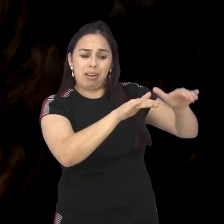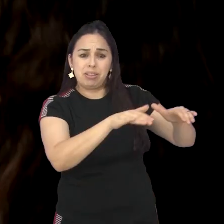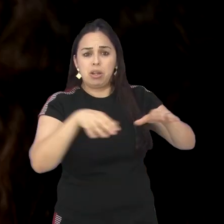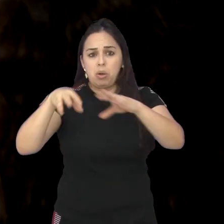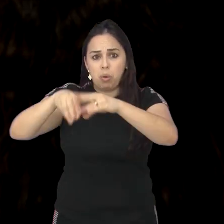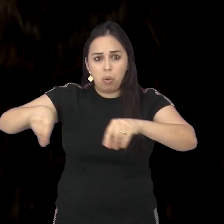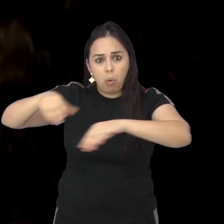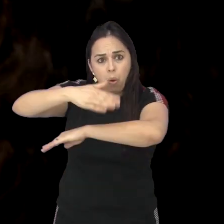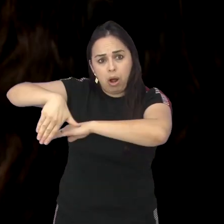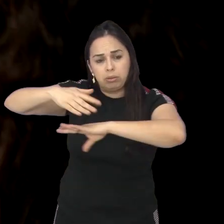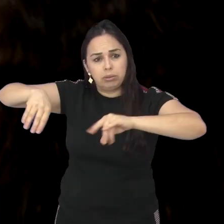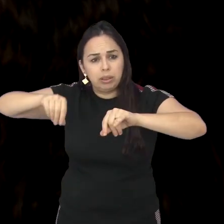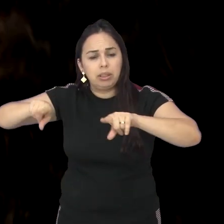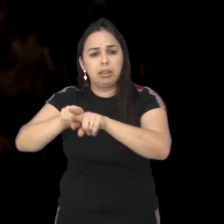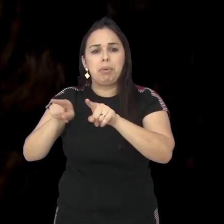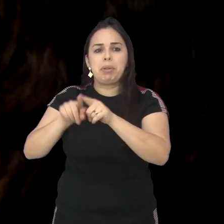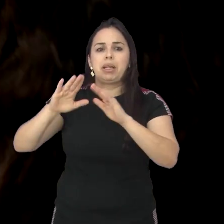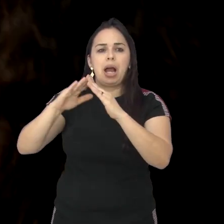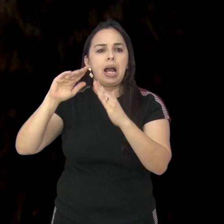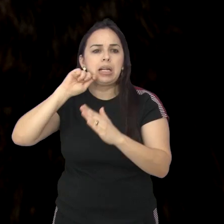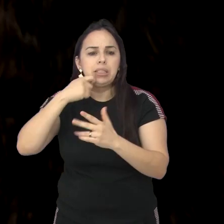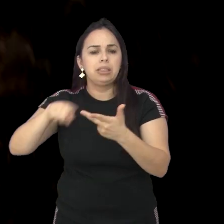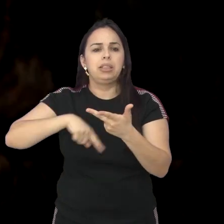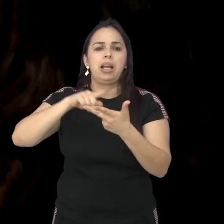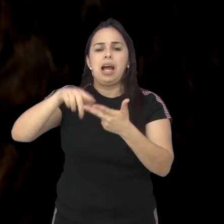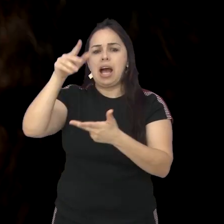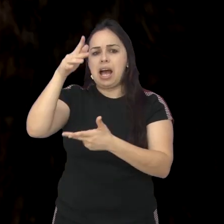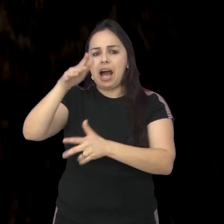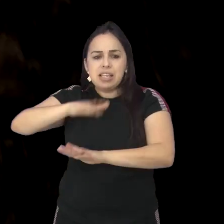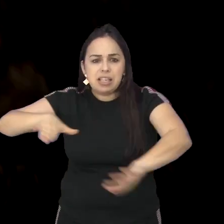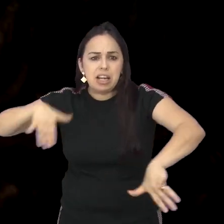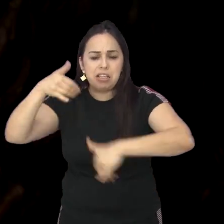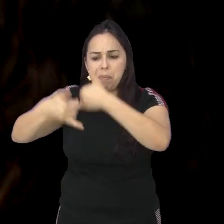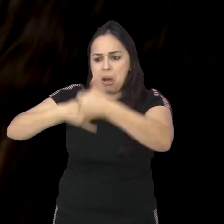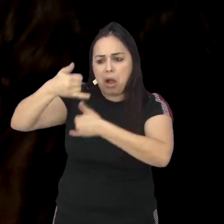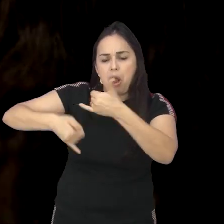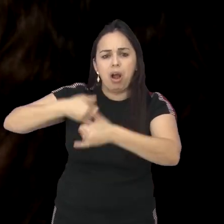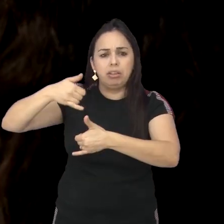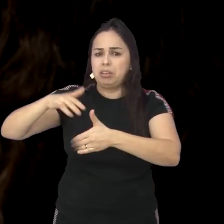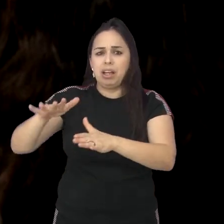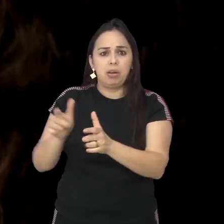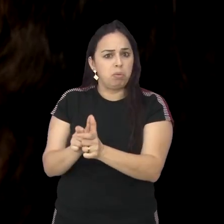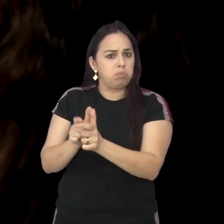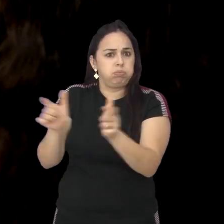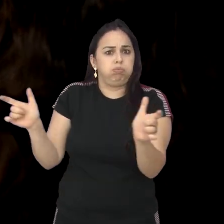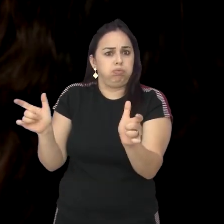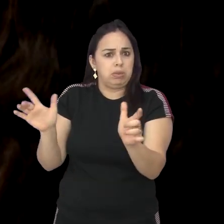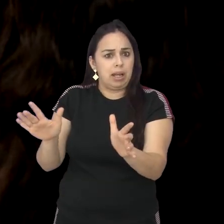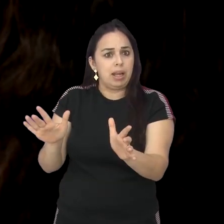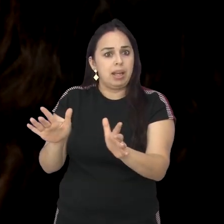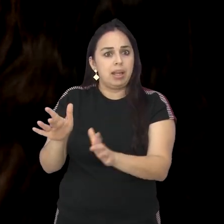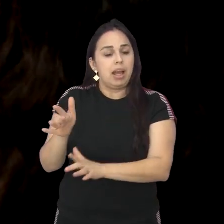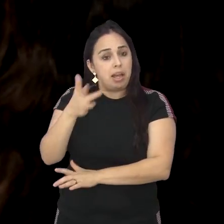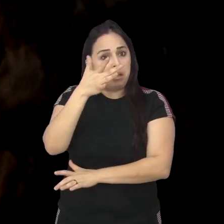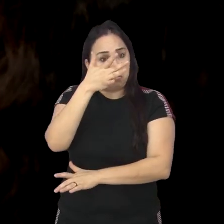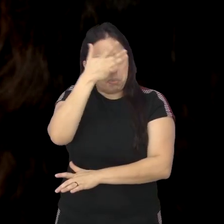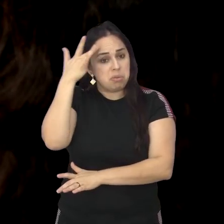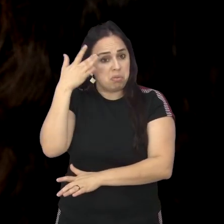comércio, com padaria, com parquinho, com crianças jogando bola na rua. Era um bairro enorme, e as pessoas viviam muito bem